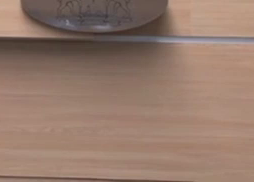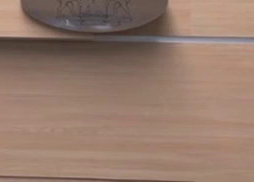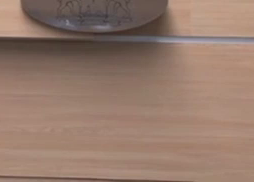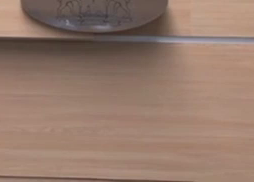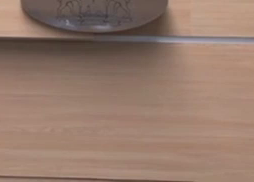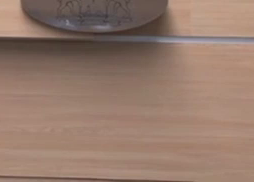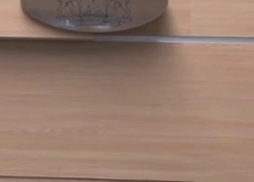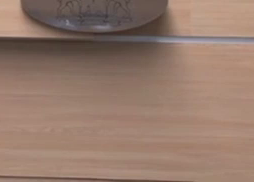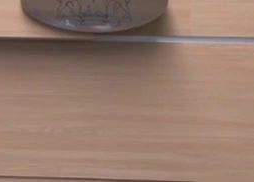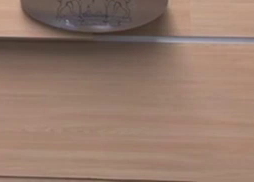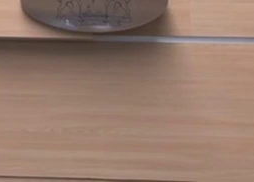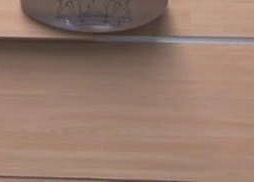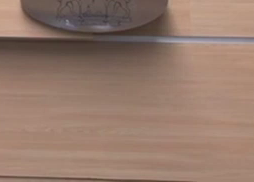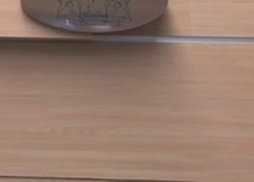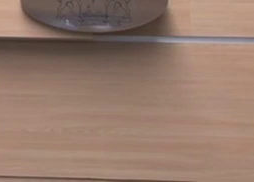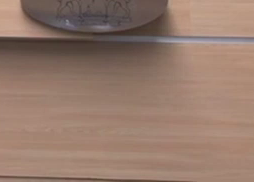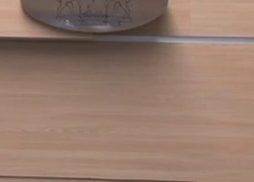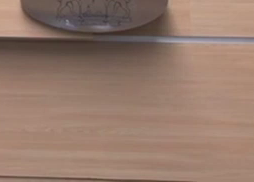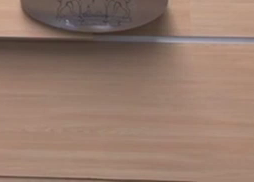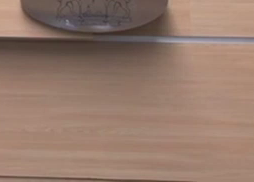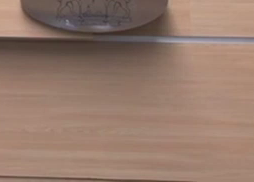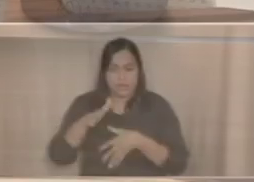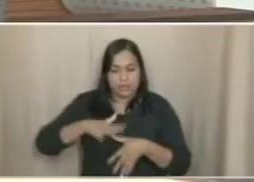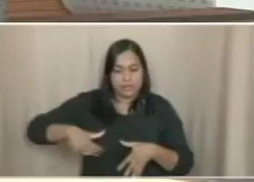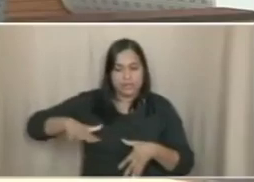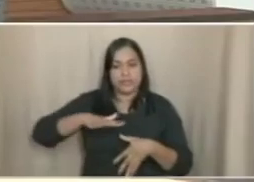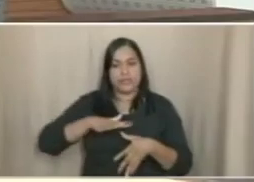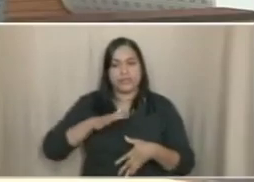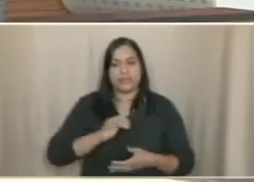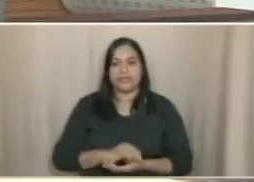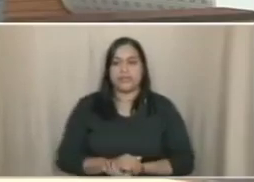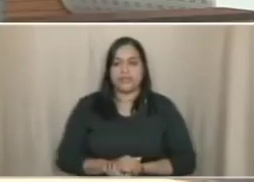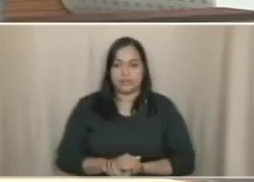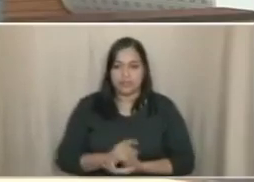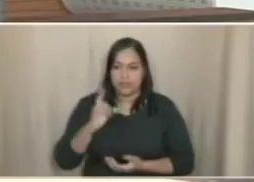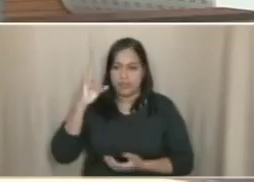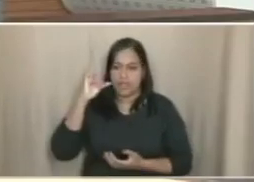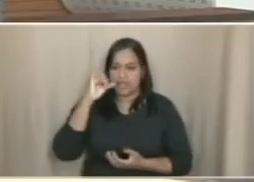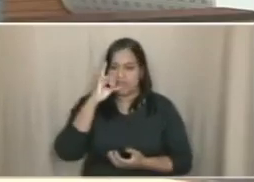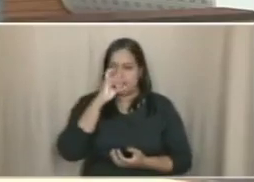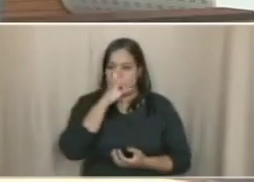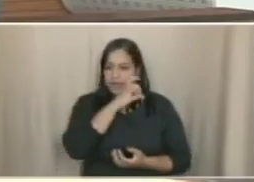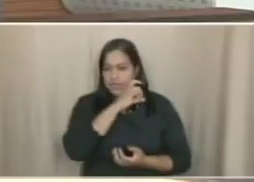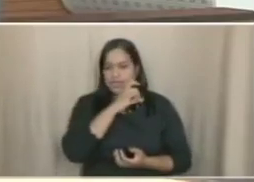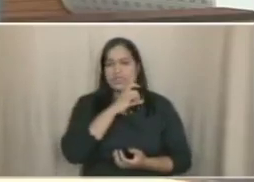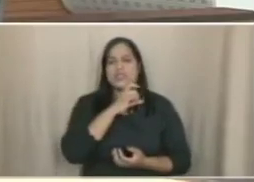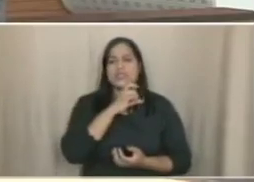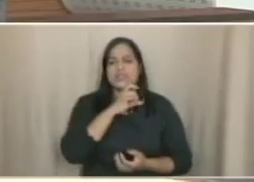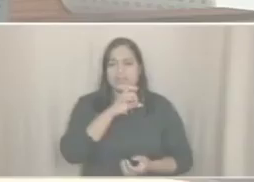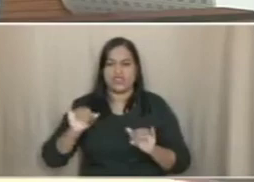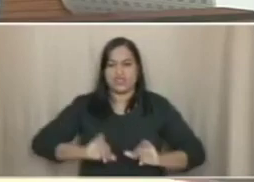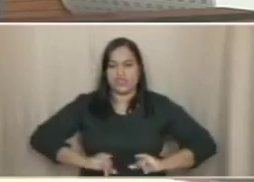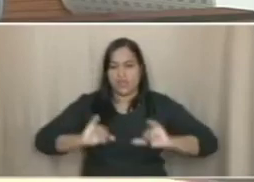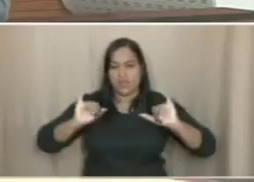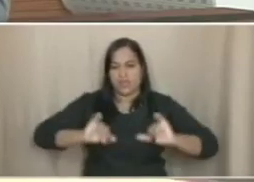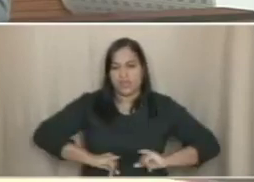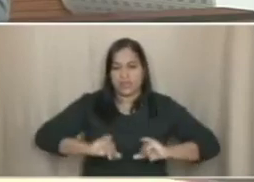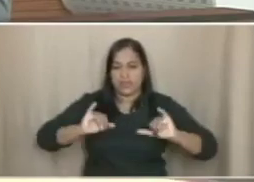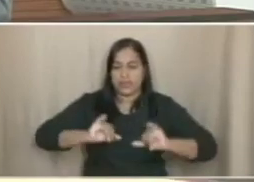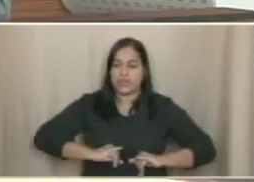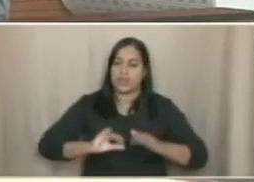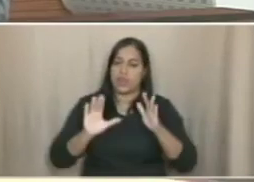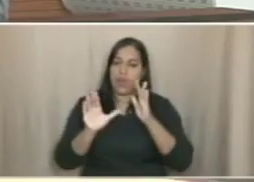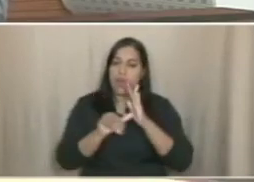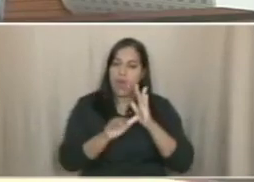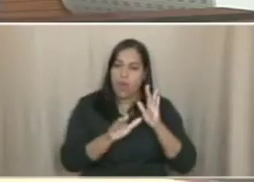vem sofrendo com assaltos e Furtos tá caótica a situação na no entorno da Lagoa do Araçá são